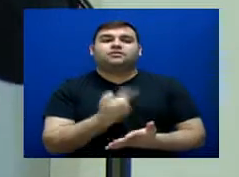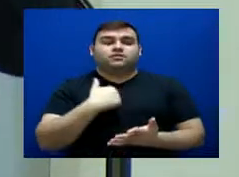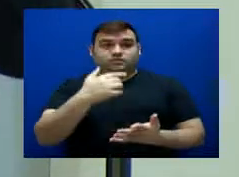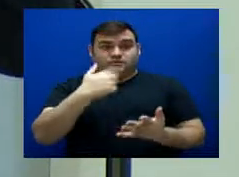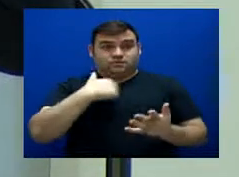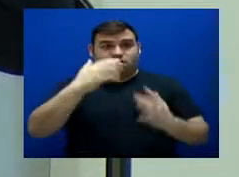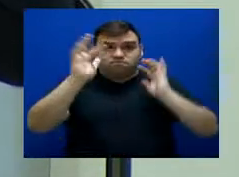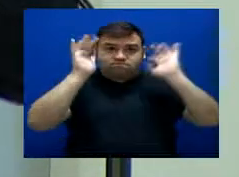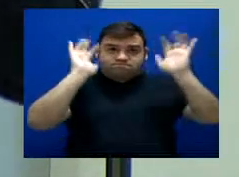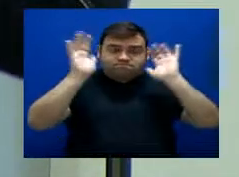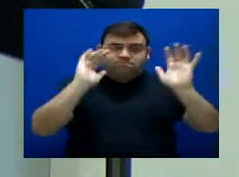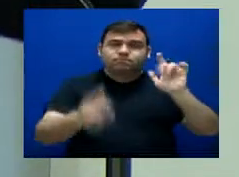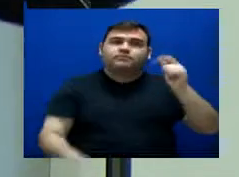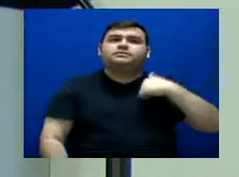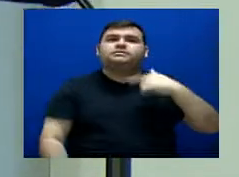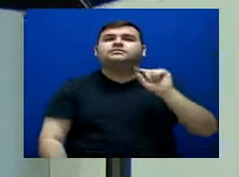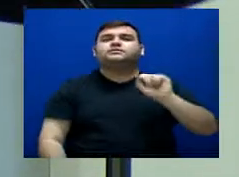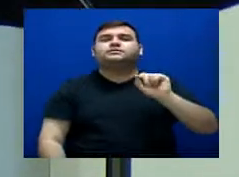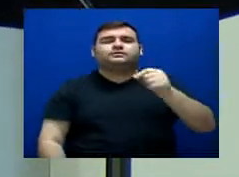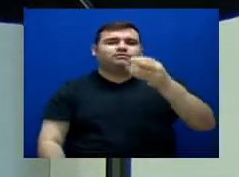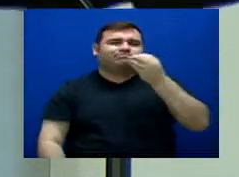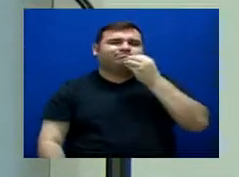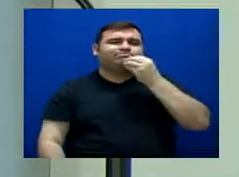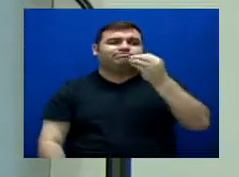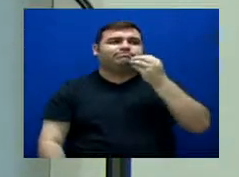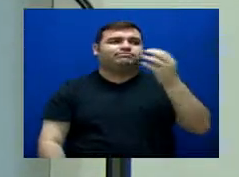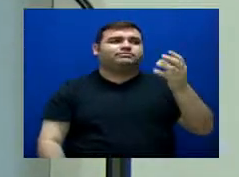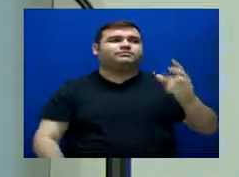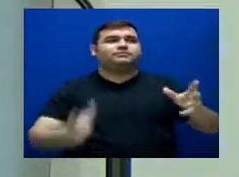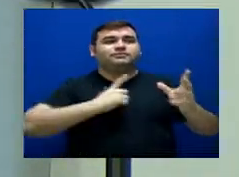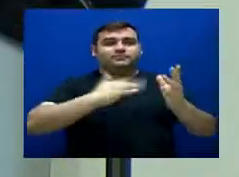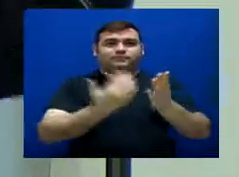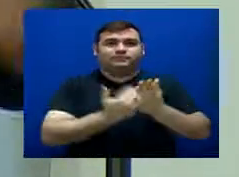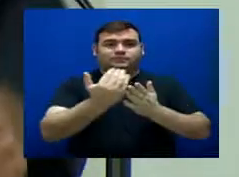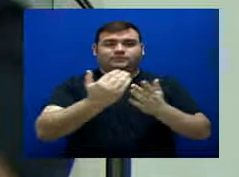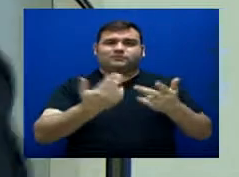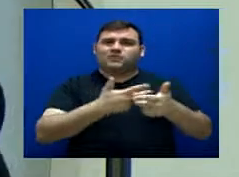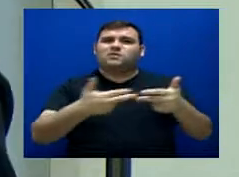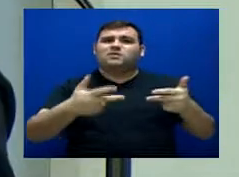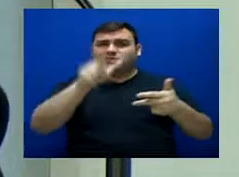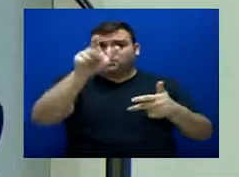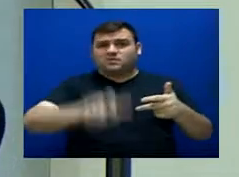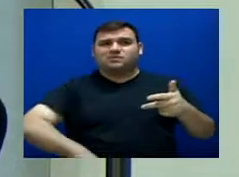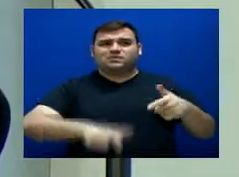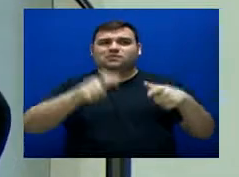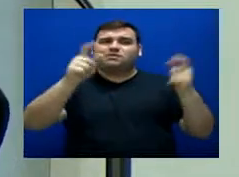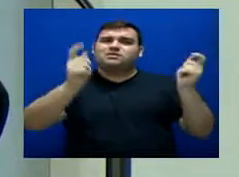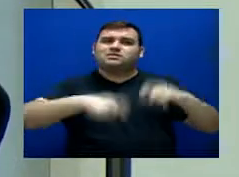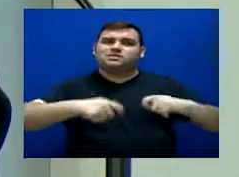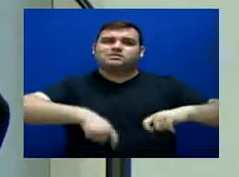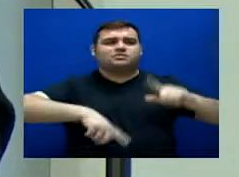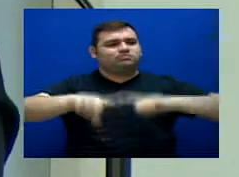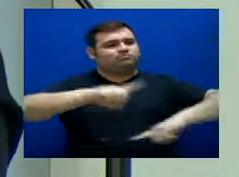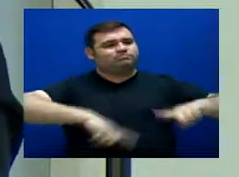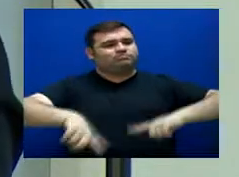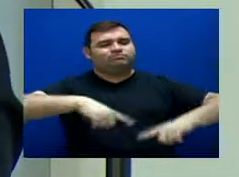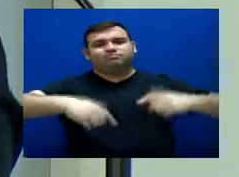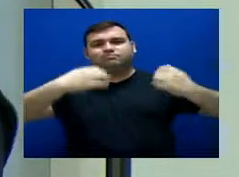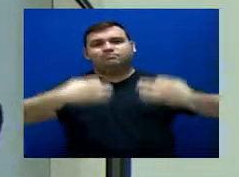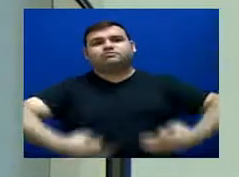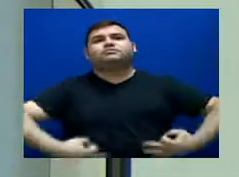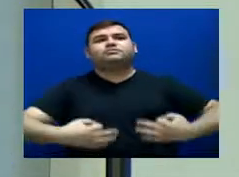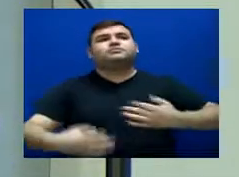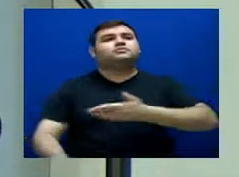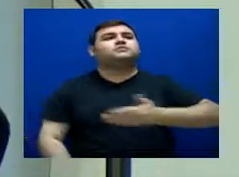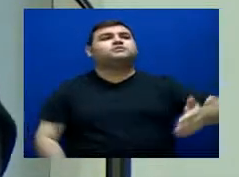minha inteligência, eu estou tentando agarrinhar mais recursos de uma pessoa que possa governar melhor nosso país. O